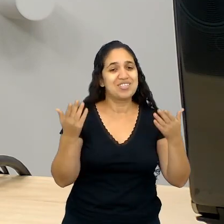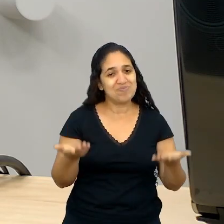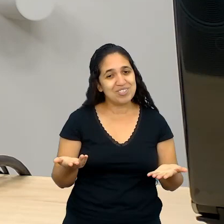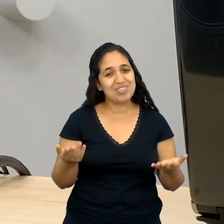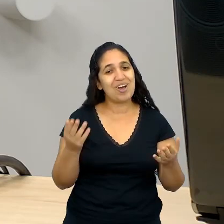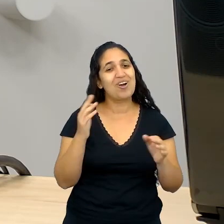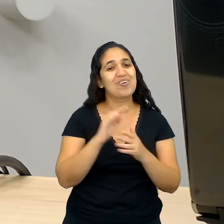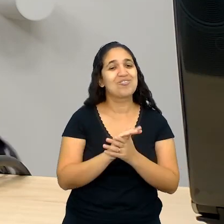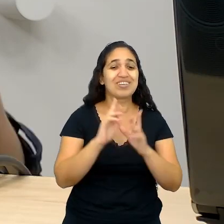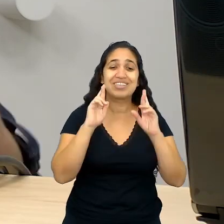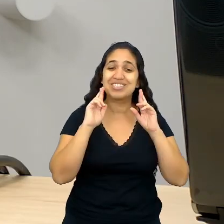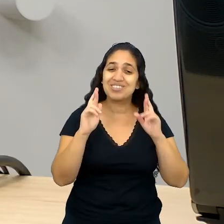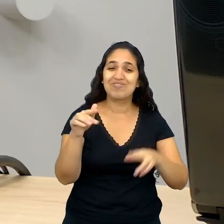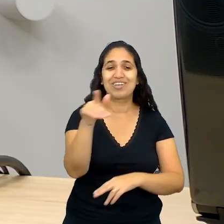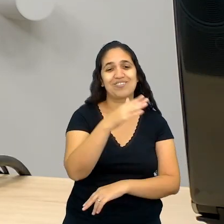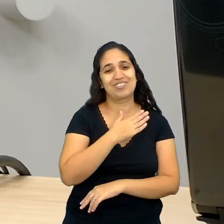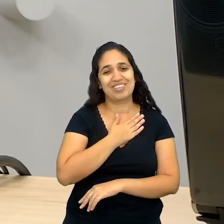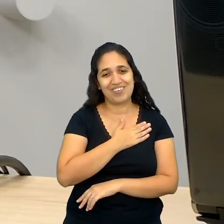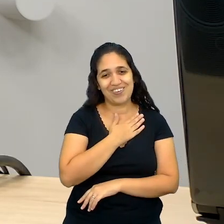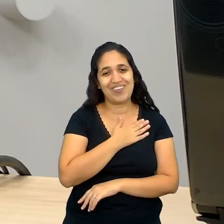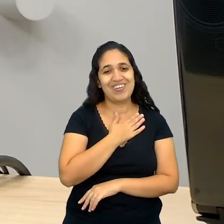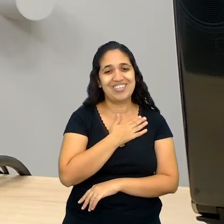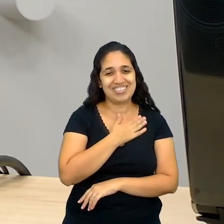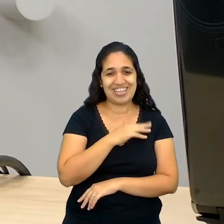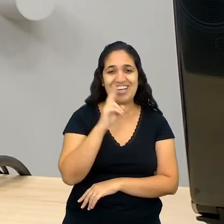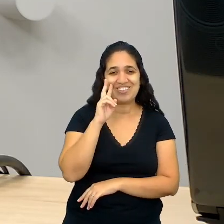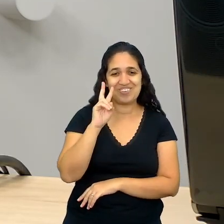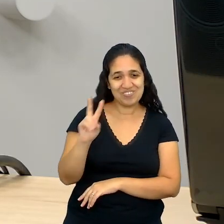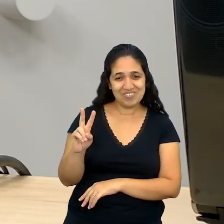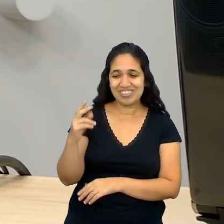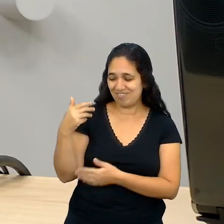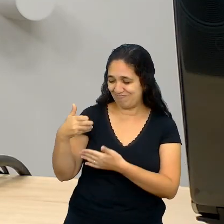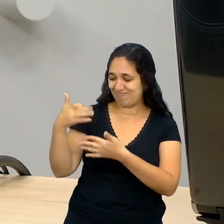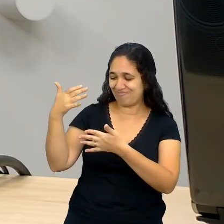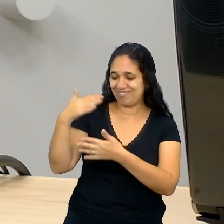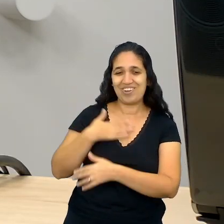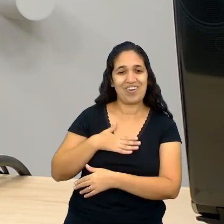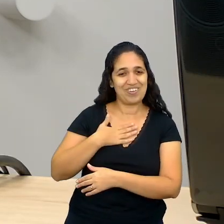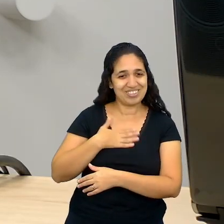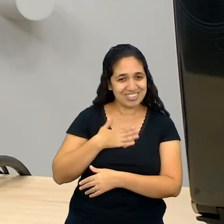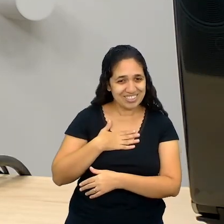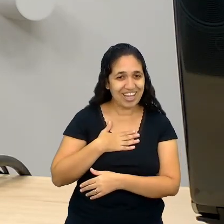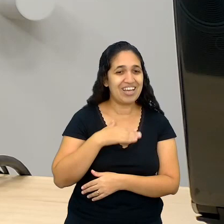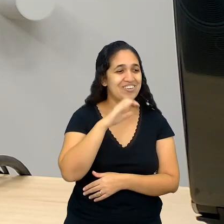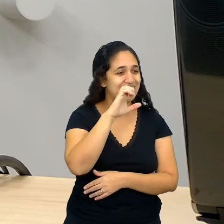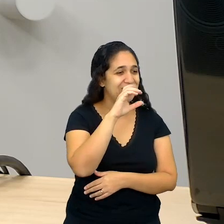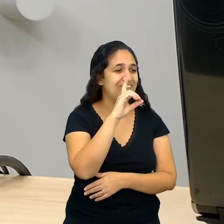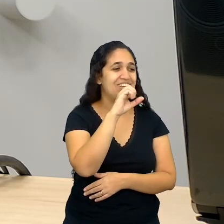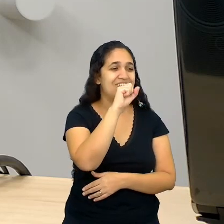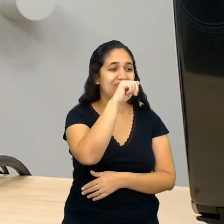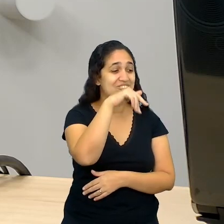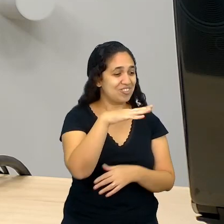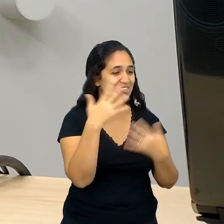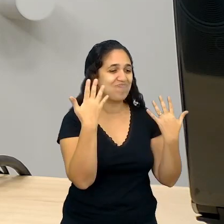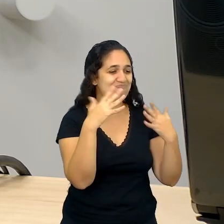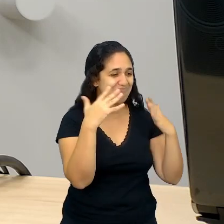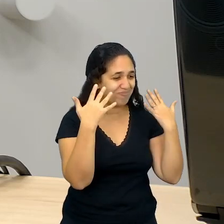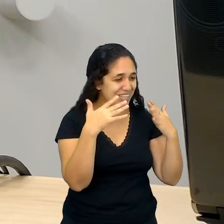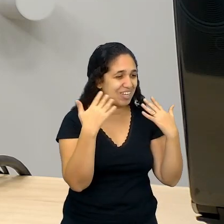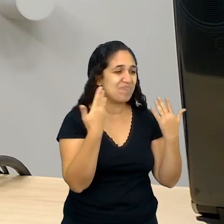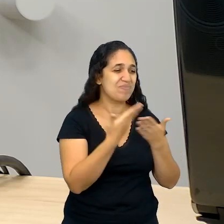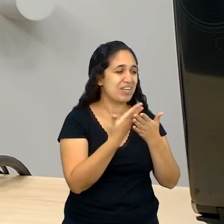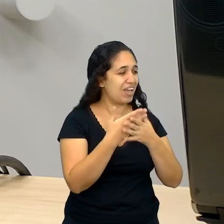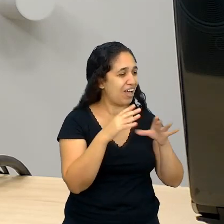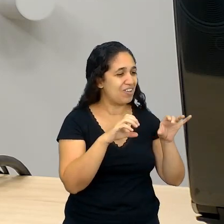Espero que vocês tenham gostado. Eu vi aqui que vocês gostaram. Edson, parabenizaram aí pela excelente formação que você